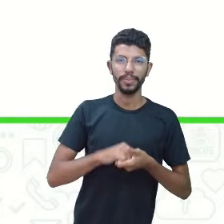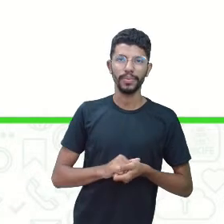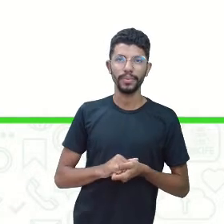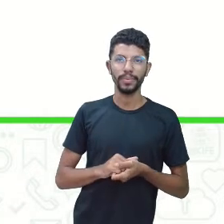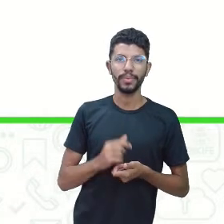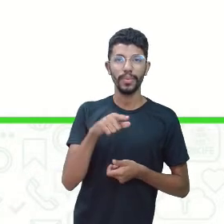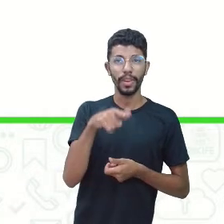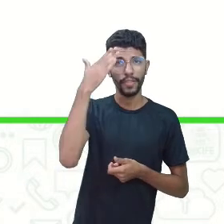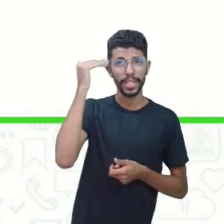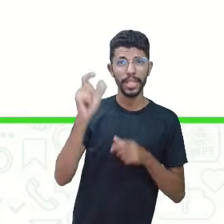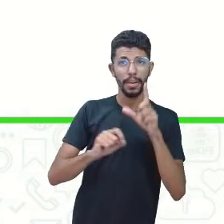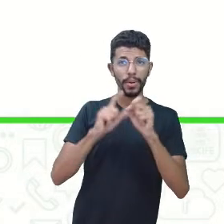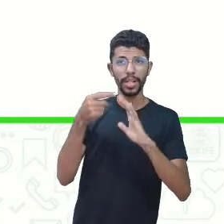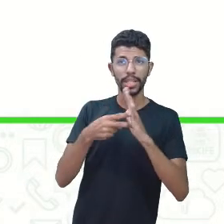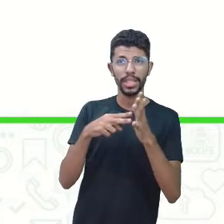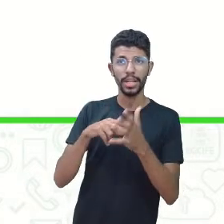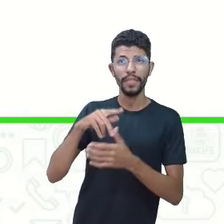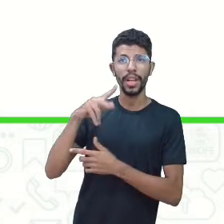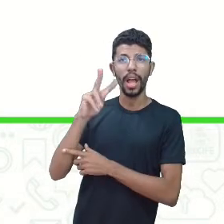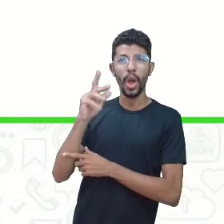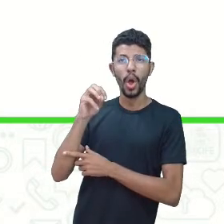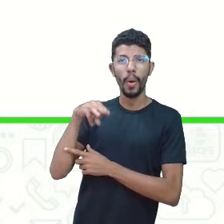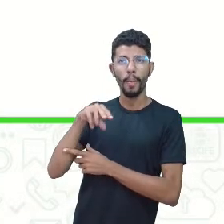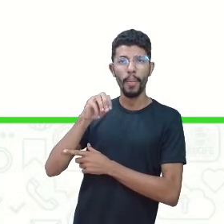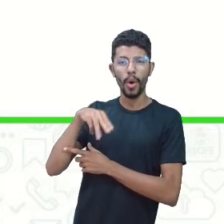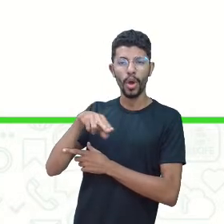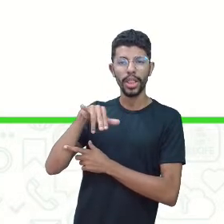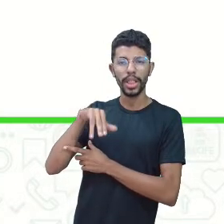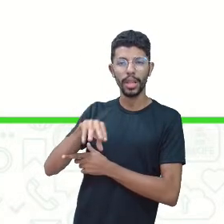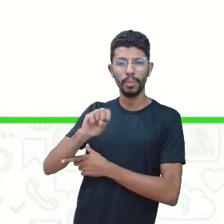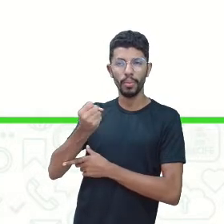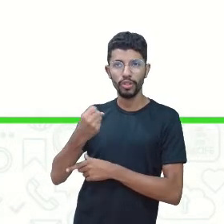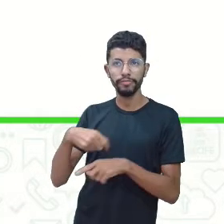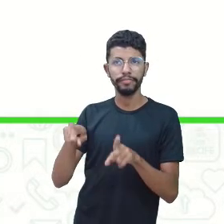que são homônimos e parônimos? Vocês sabem?